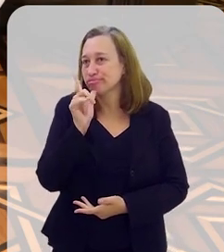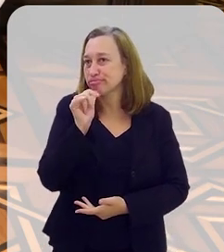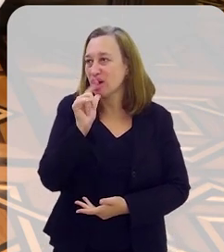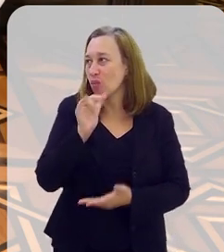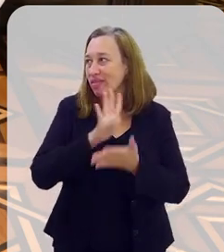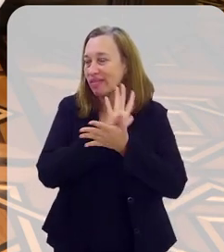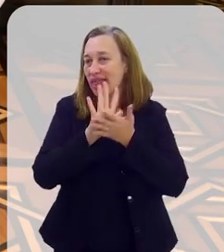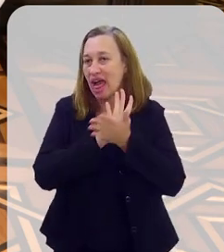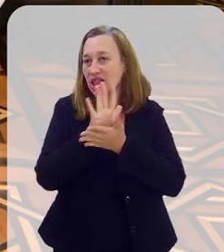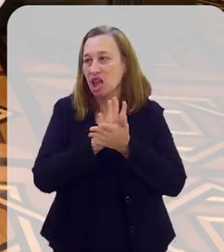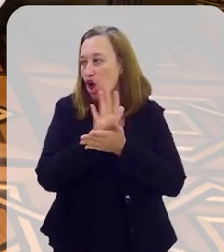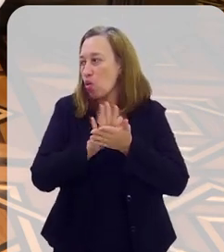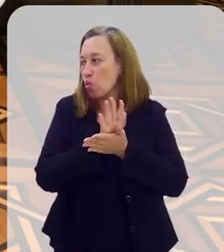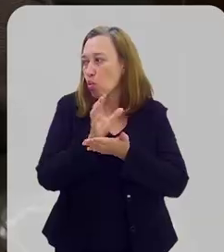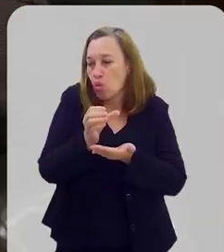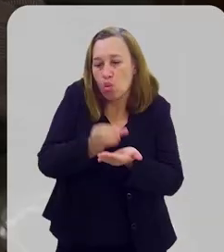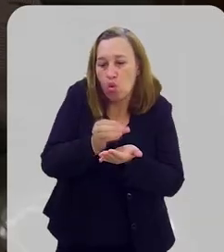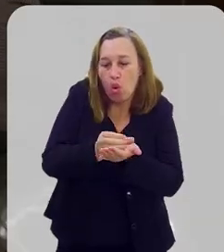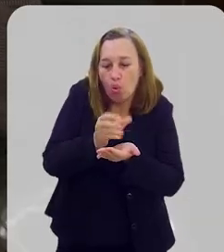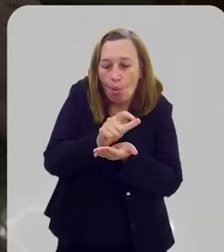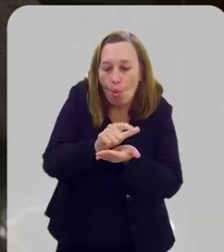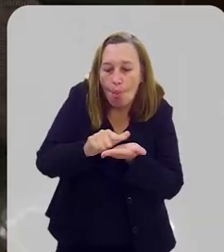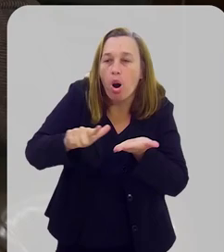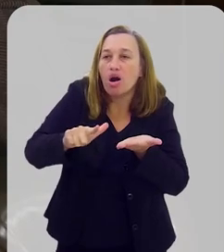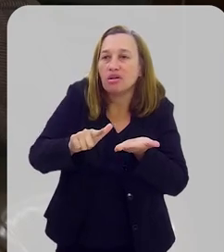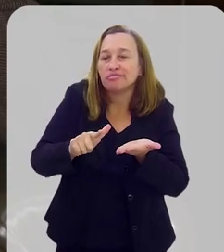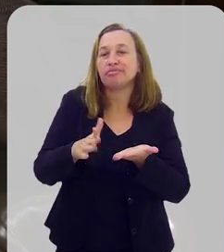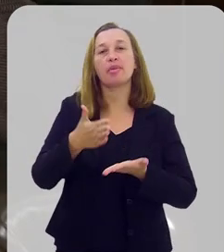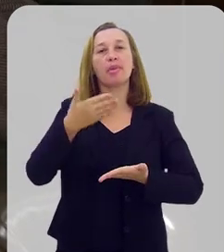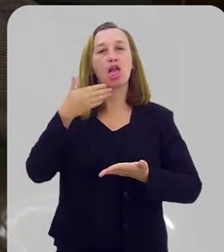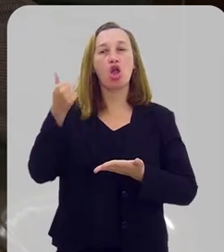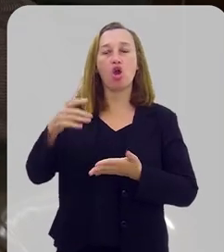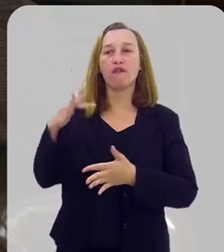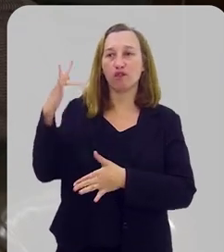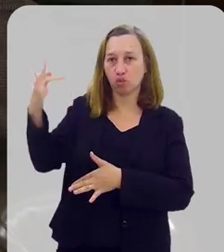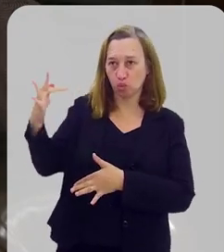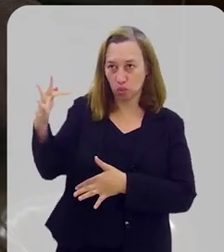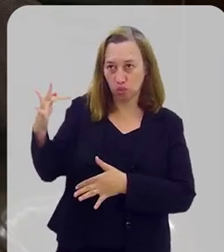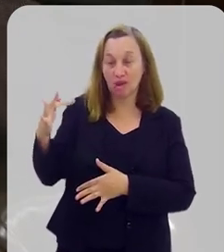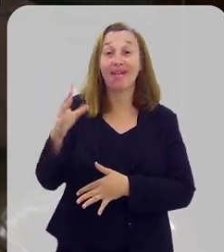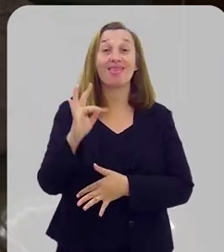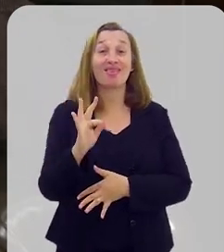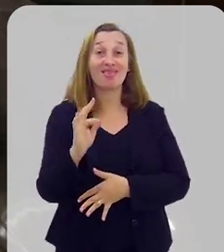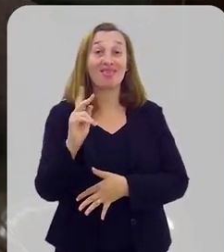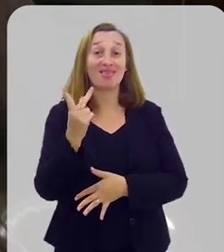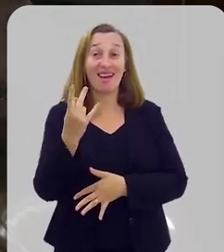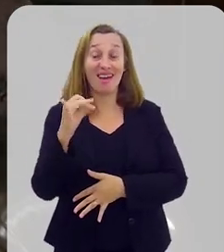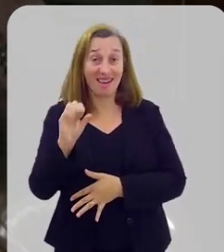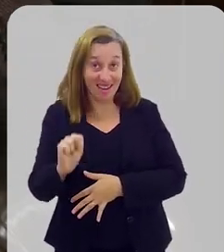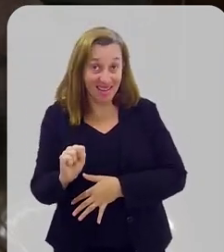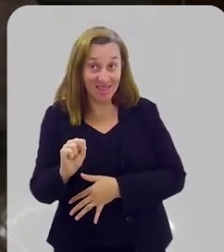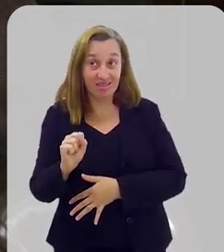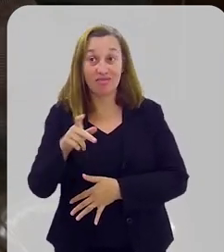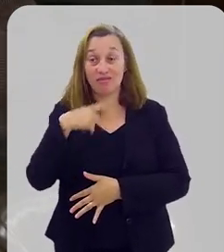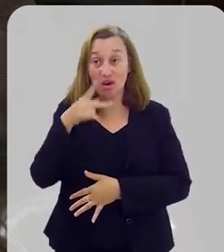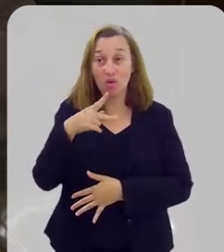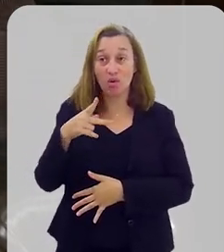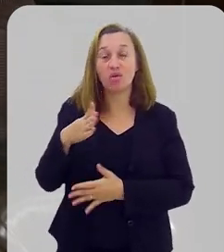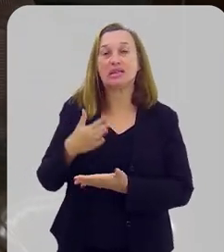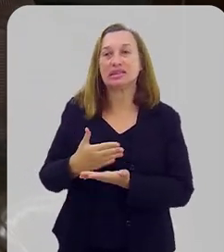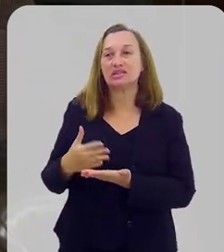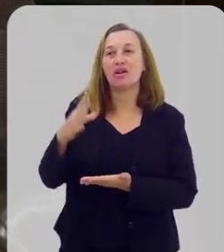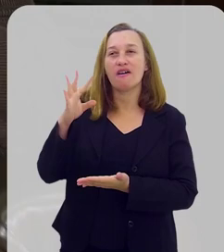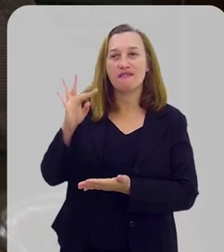ali só de enfeite tudo bem o programa vai melhorar taisinha produtora disse vai conversou com